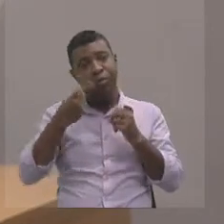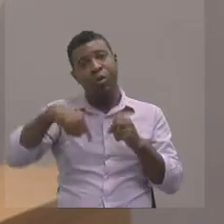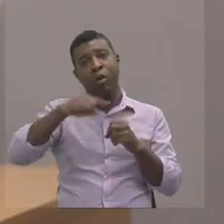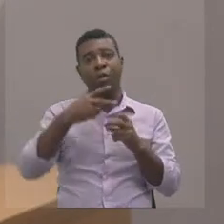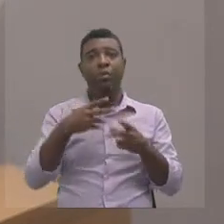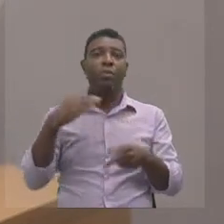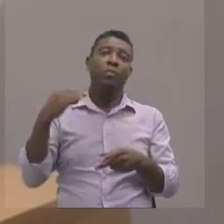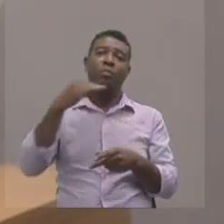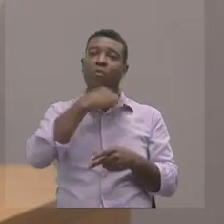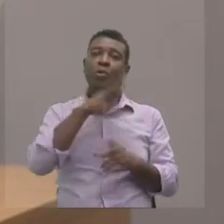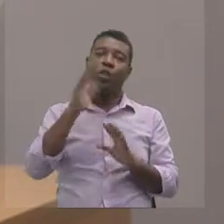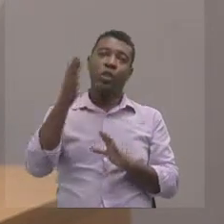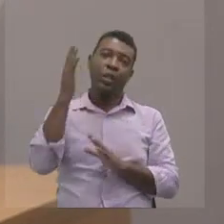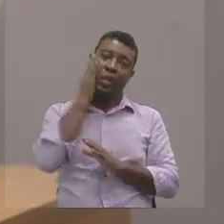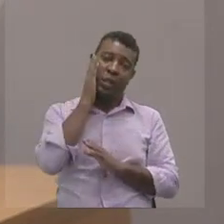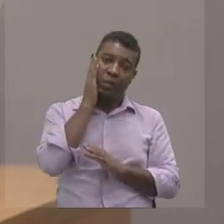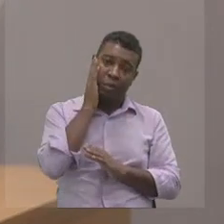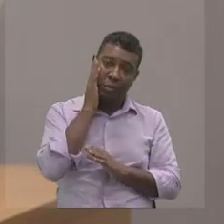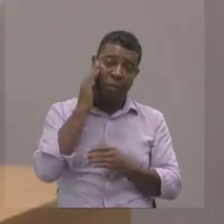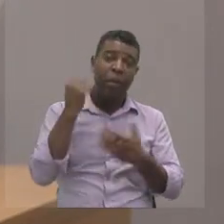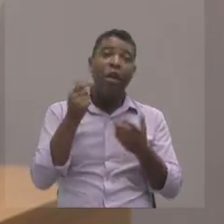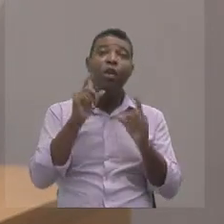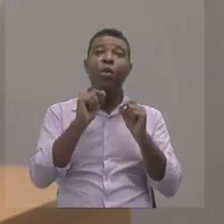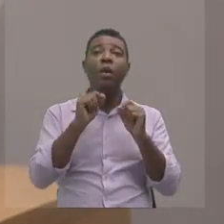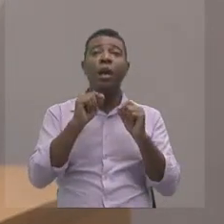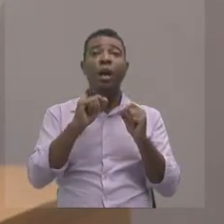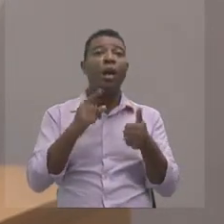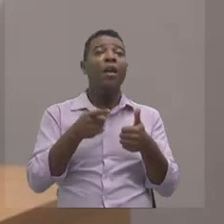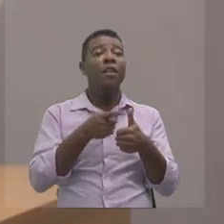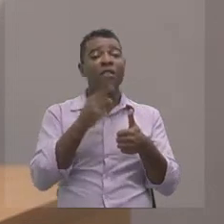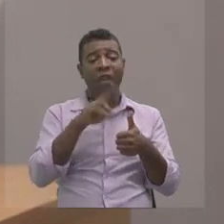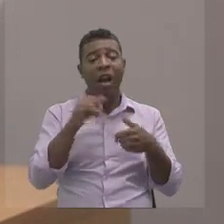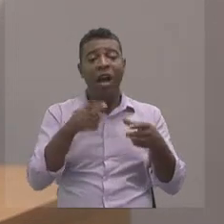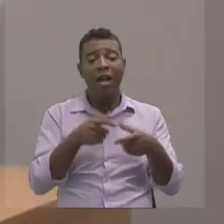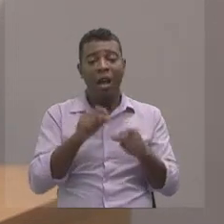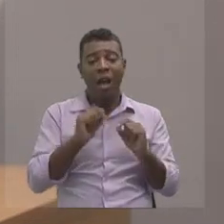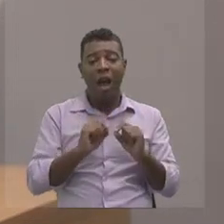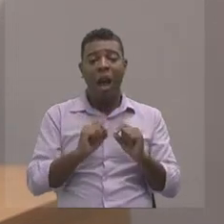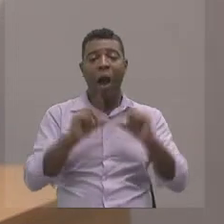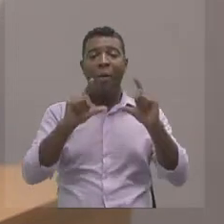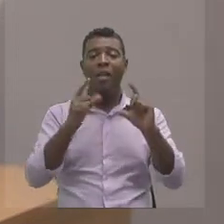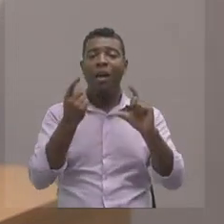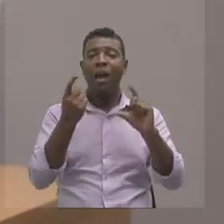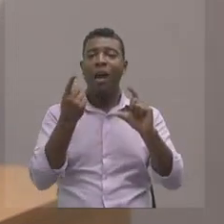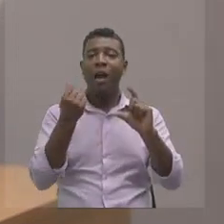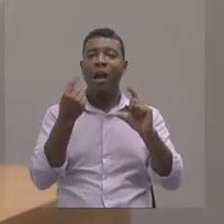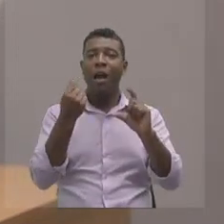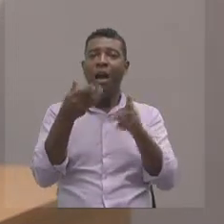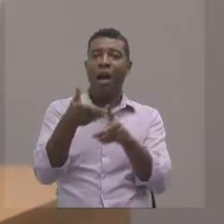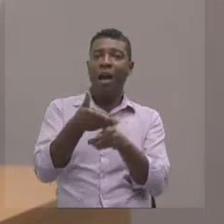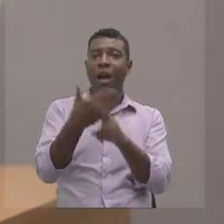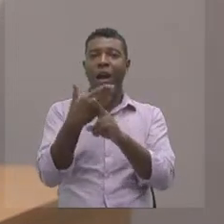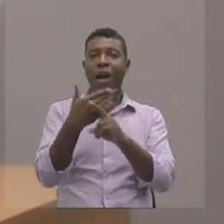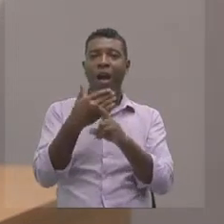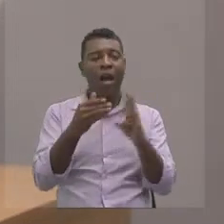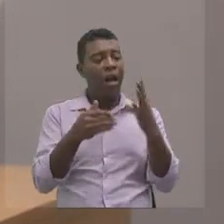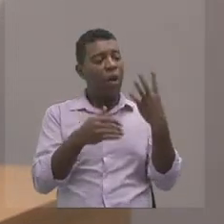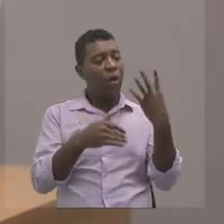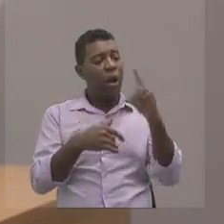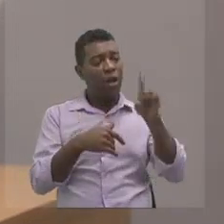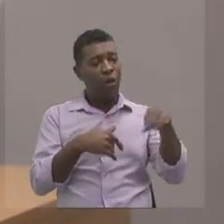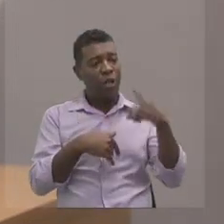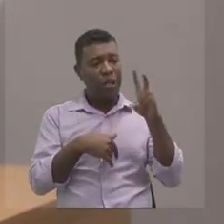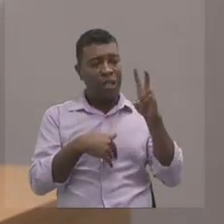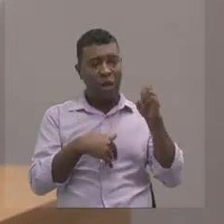foi o de aumentar a tarifa O que justifica o aumento da tarifa de quatro e 50 para